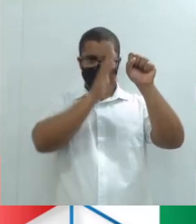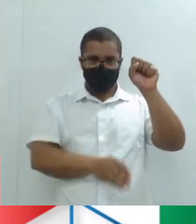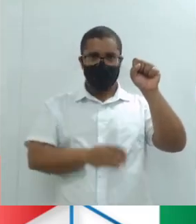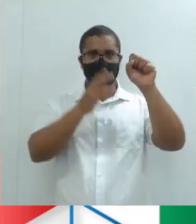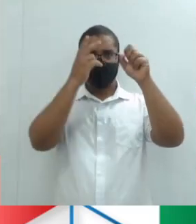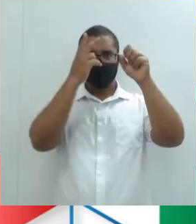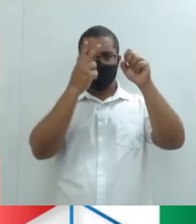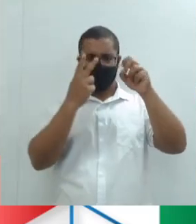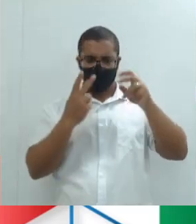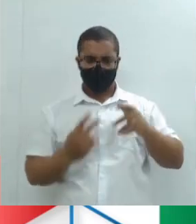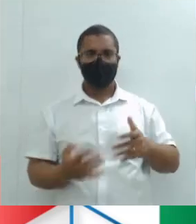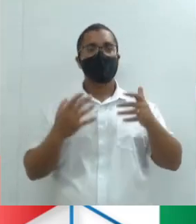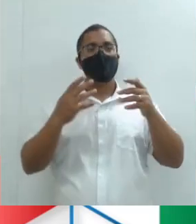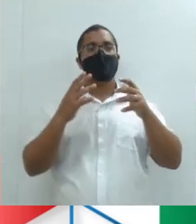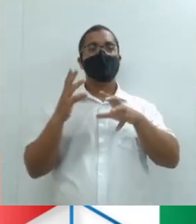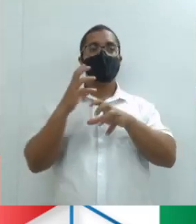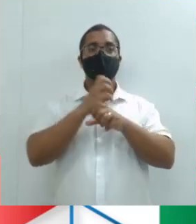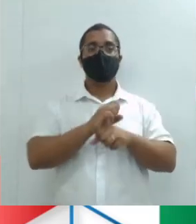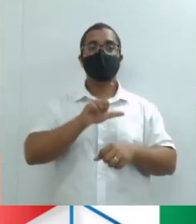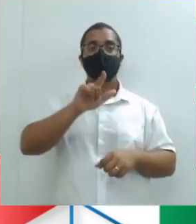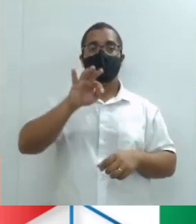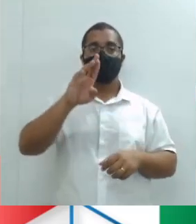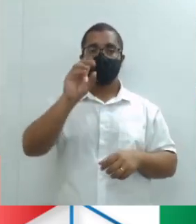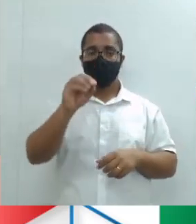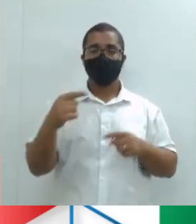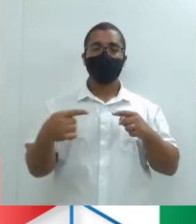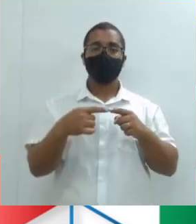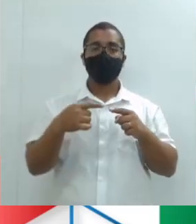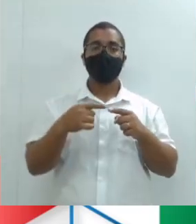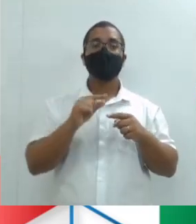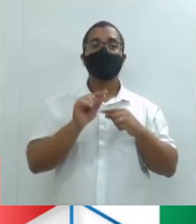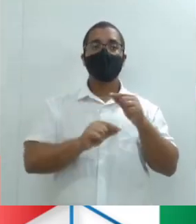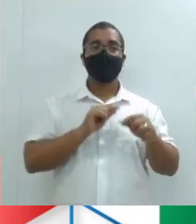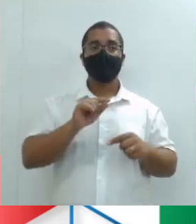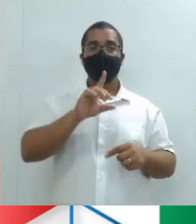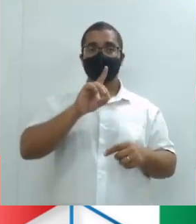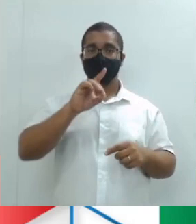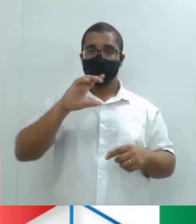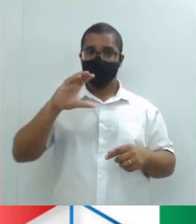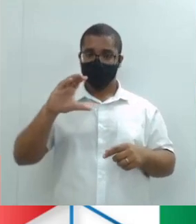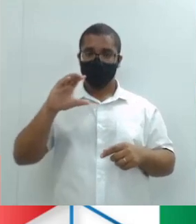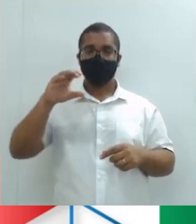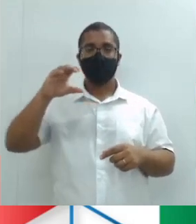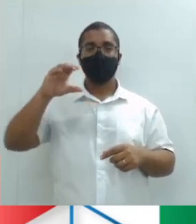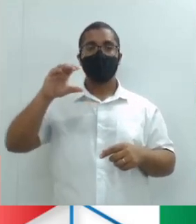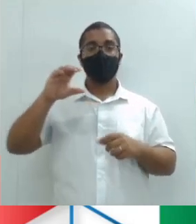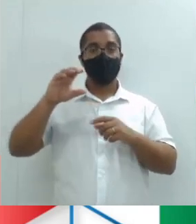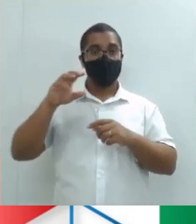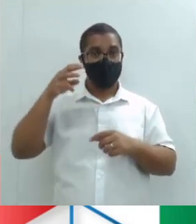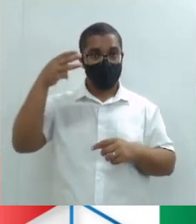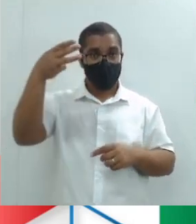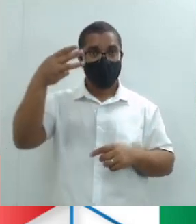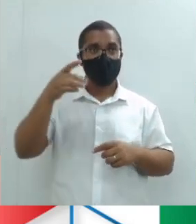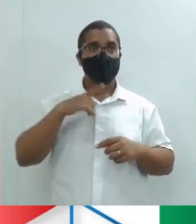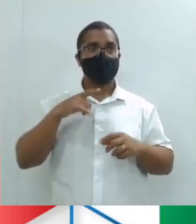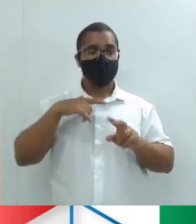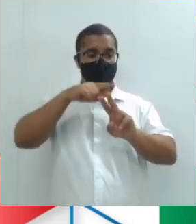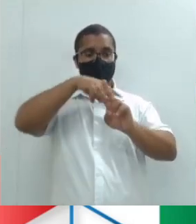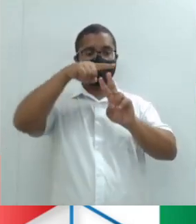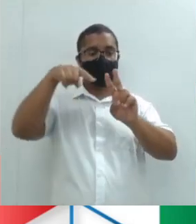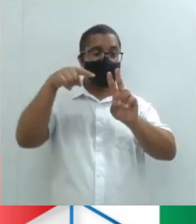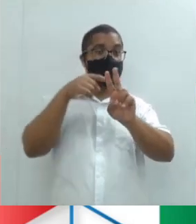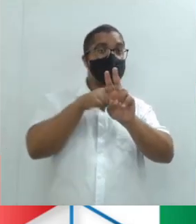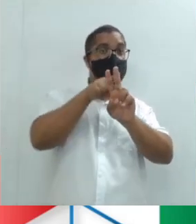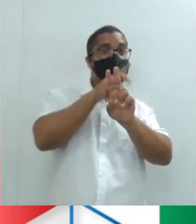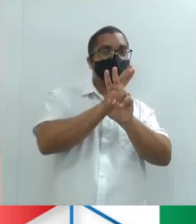gente estava falando de litros em decímetros cúbicos, a gente vai extrair a raiz cúbica de cada valor